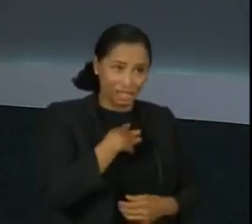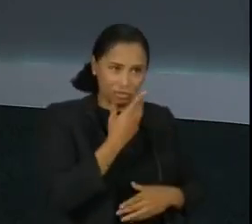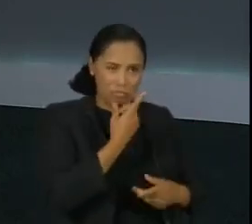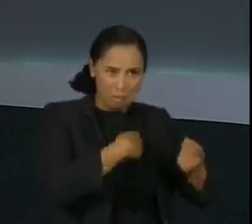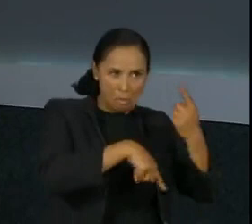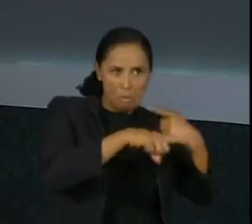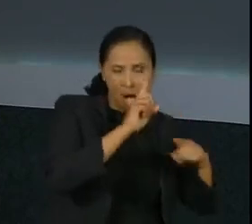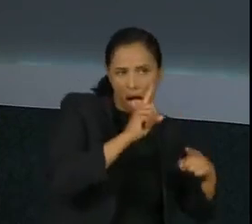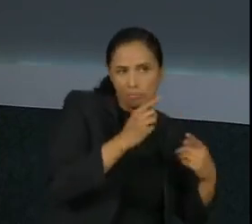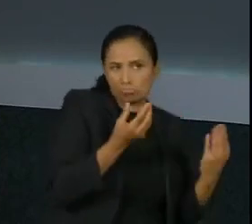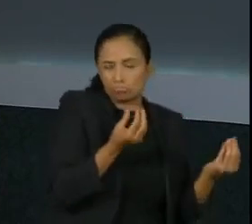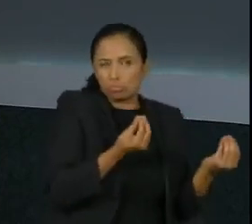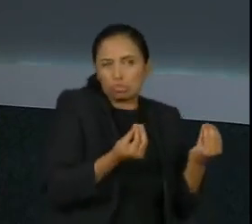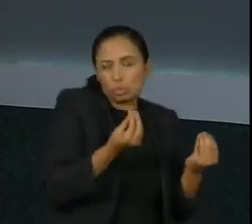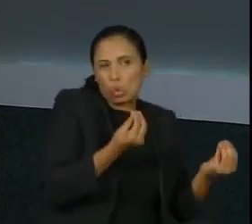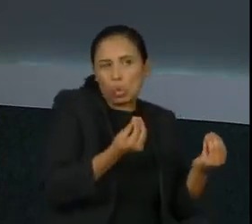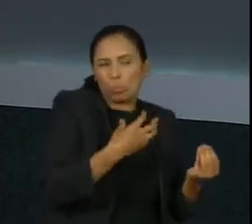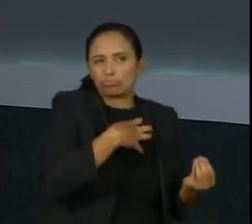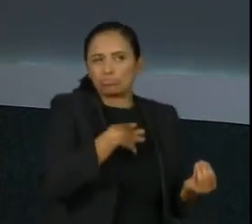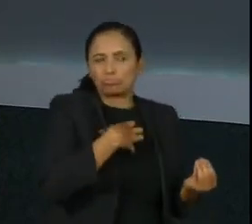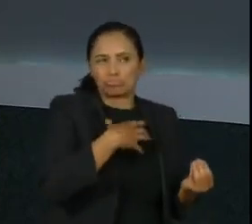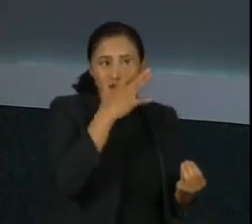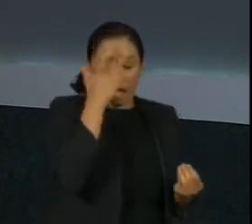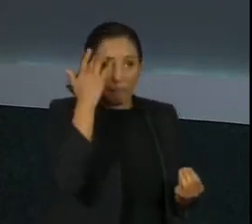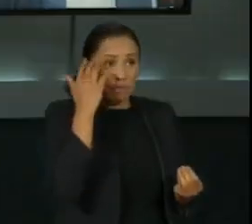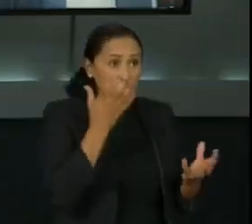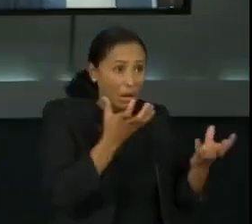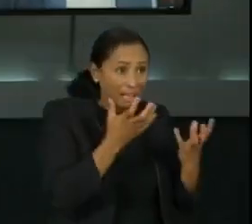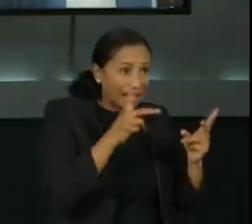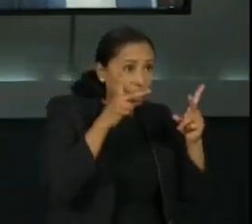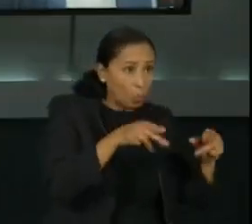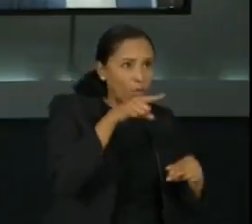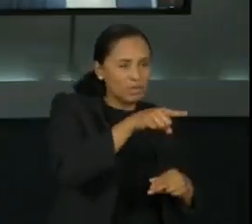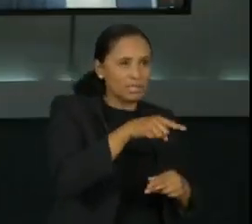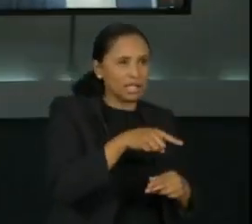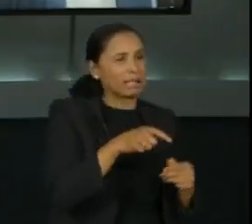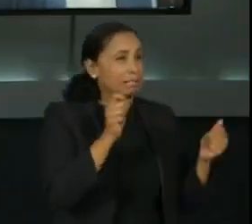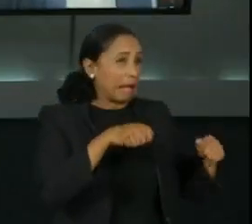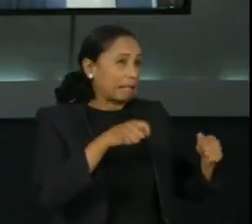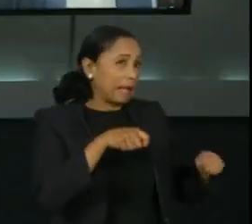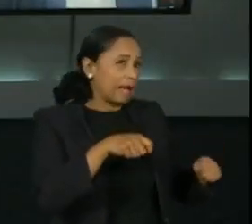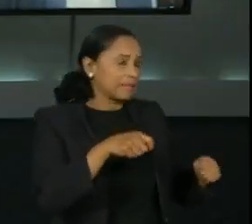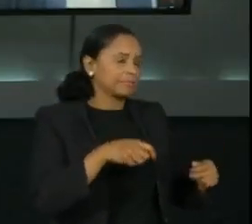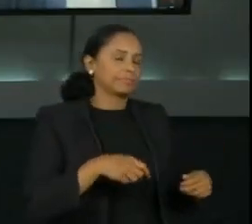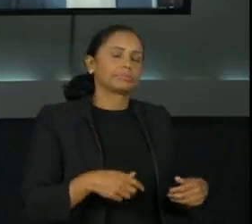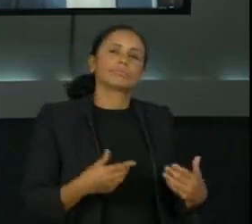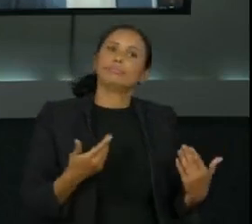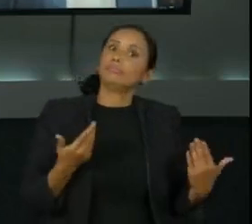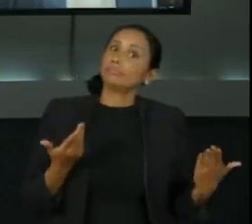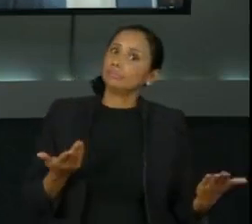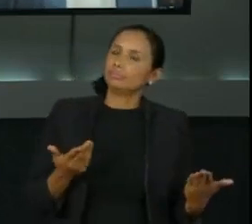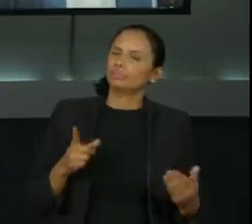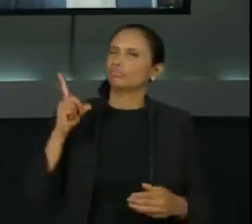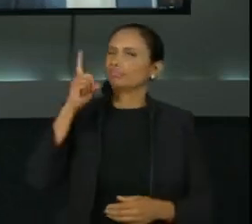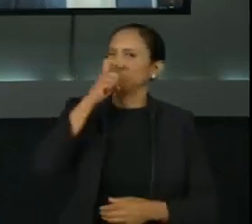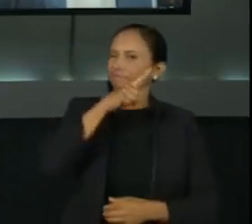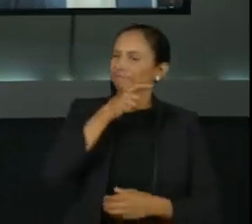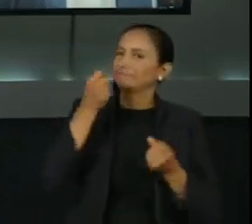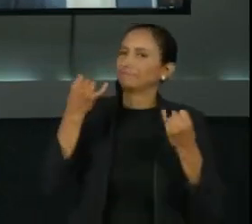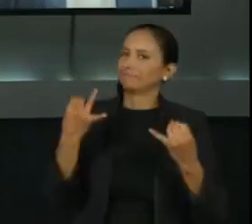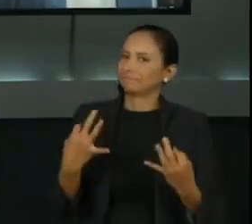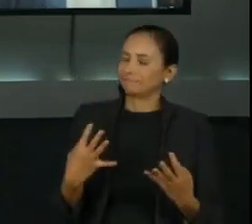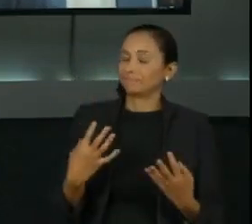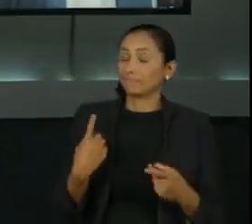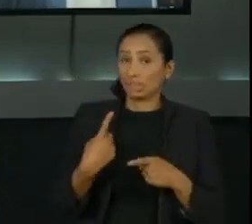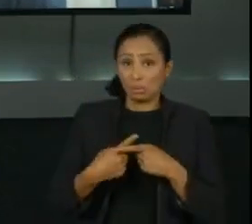você escolheu e tantas pessoas almejam, mas não vem tanta possibilidade? É até um pouco difícil, né, falar sobre isso, porque realmente eu acho que a gente vive